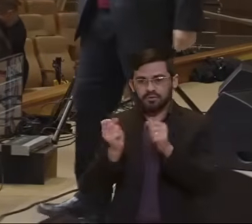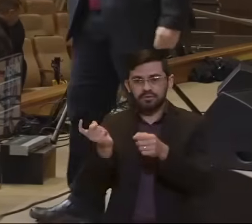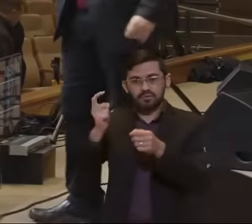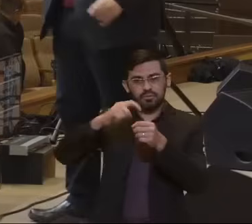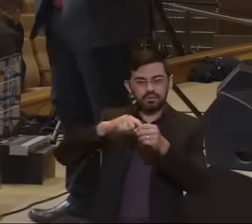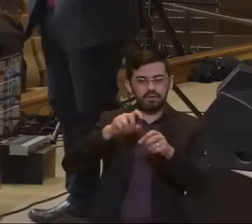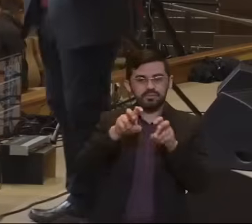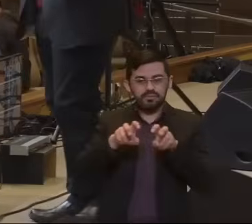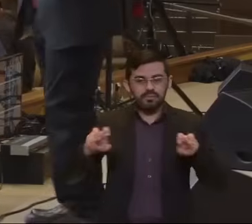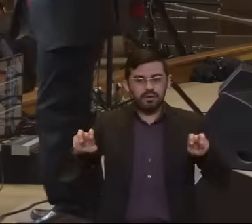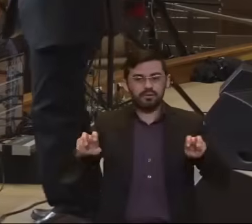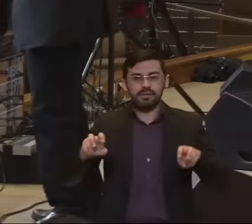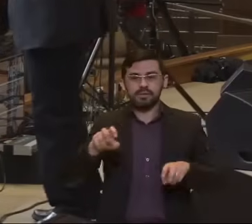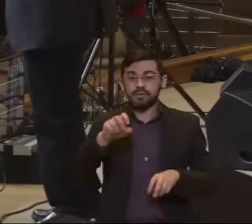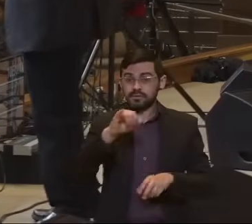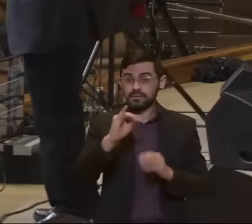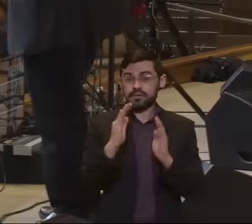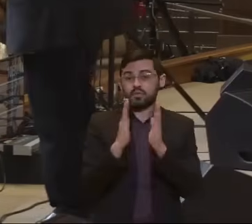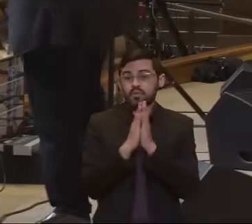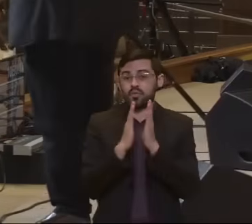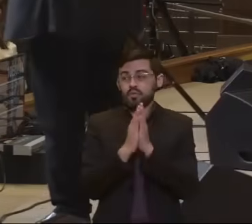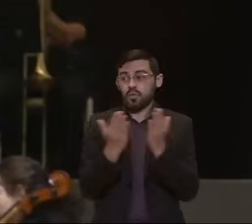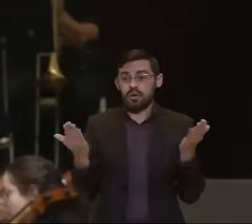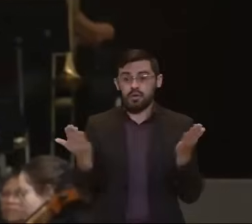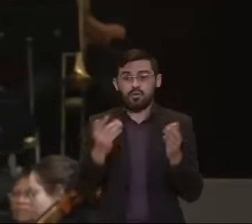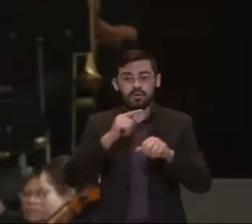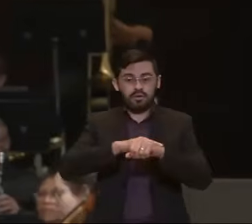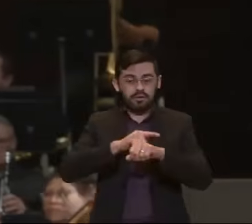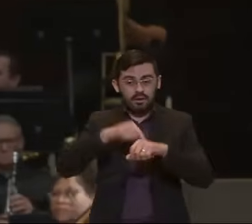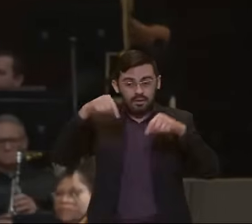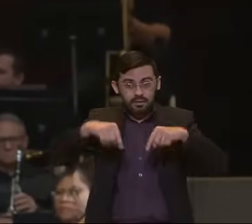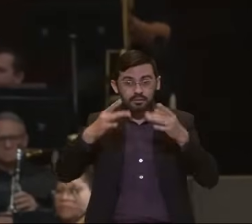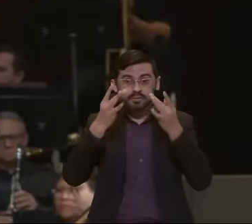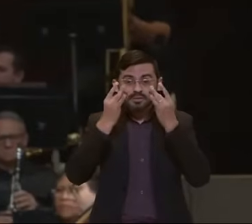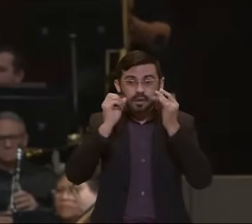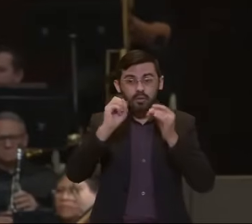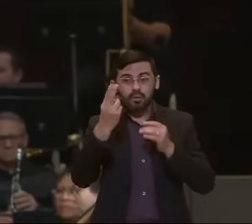lugar. Se você que orou assim conosco, aqui ou em qualquer